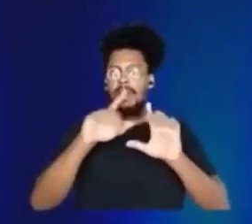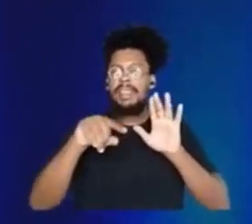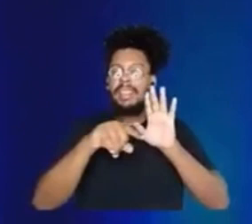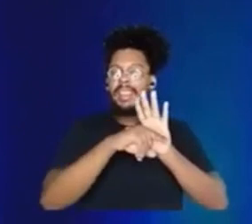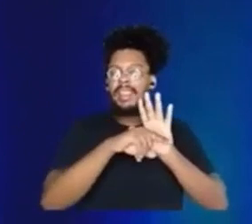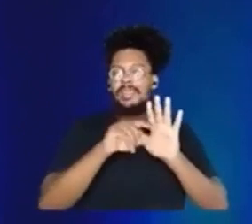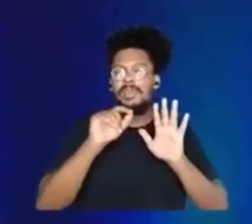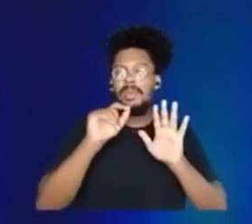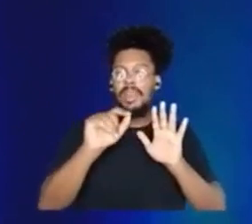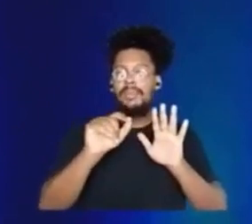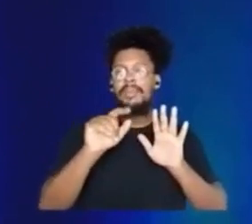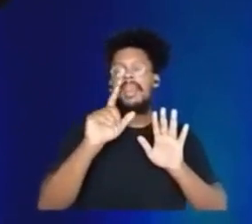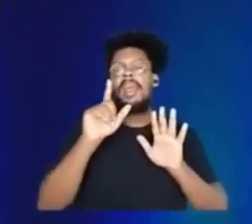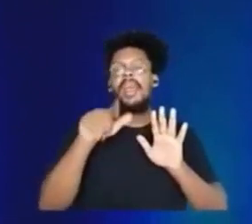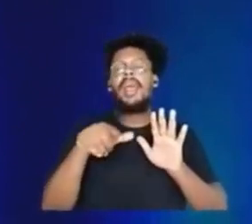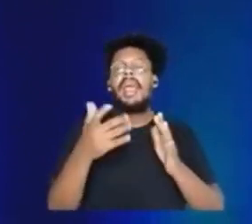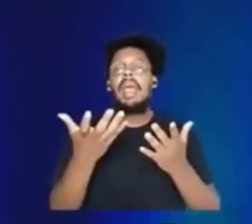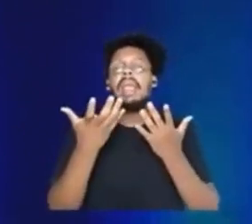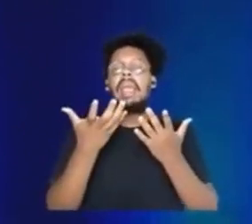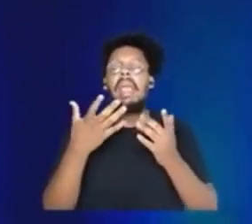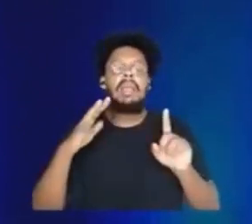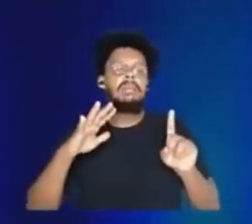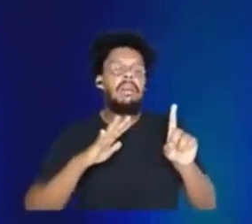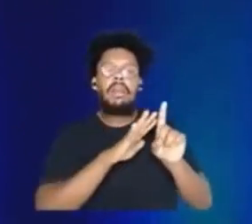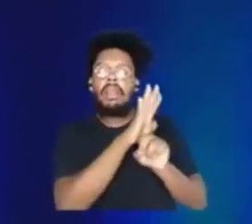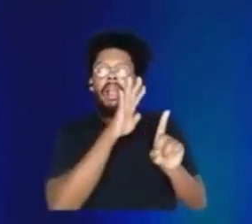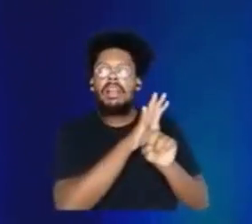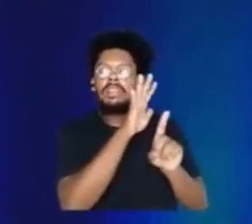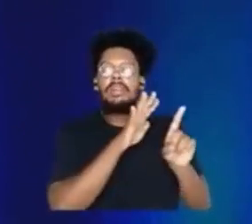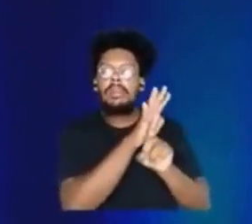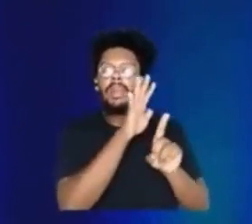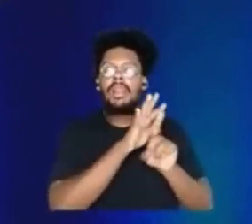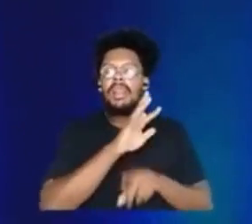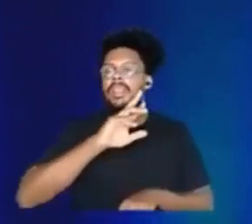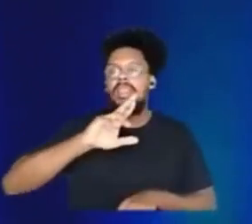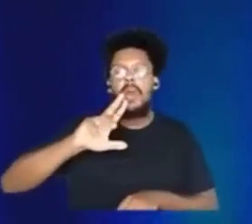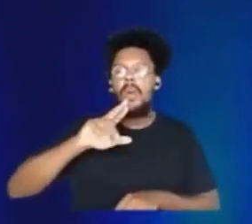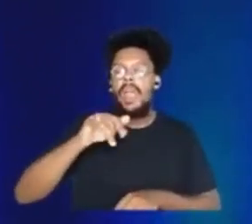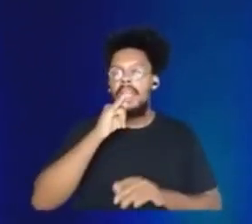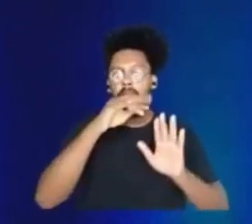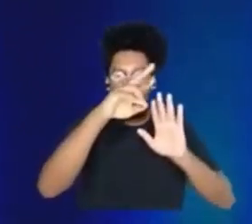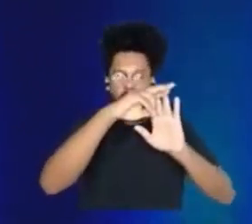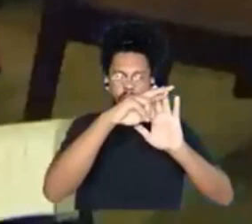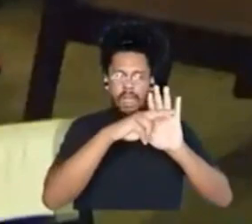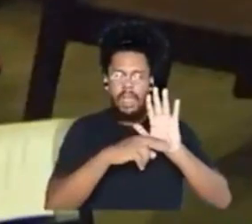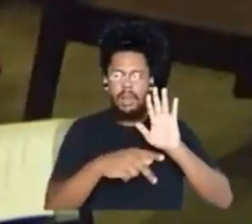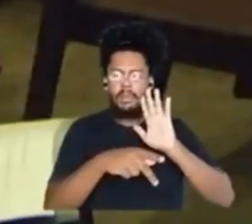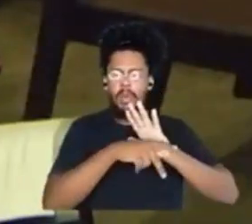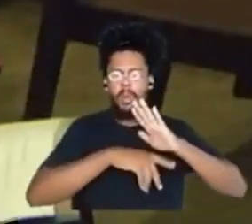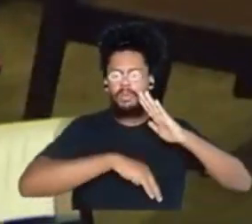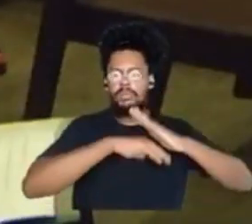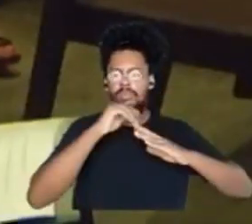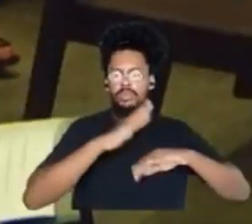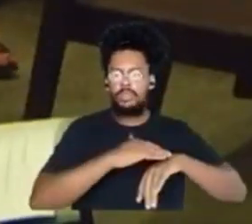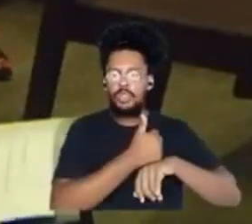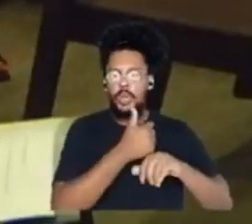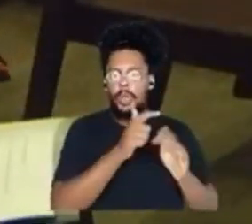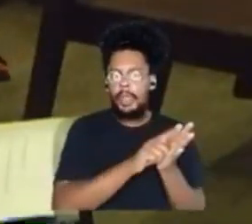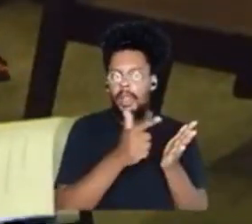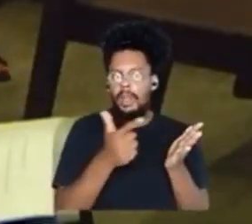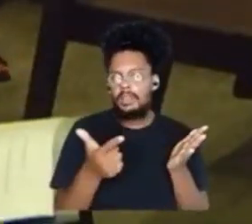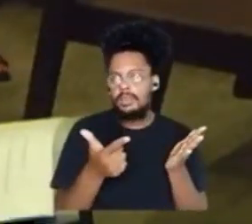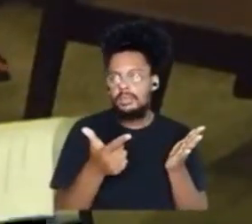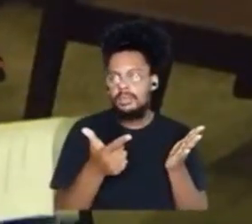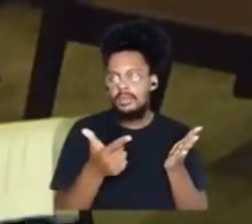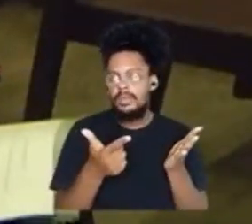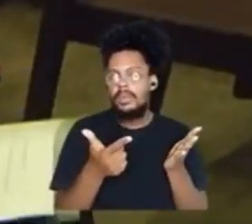de engajamento e não pelos critérios do jornalismo profissional, que sempre organizaram, sempre não, mas, digamos, nesse